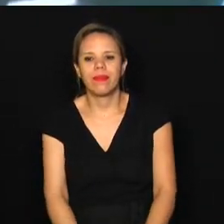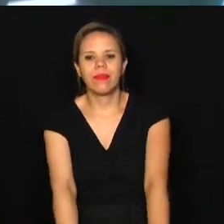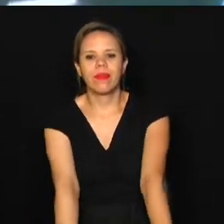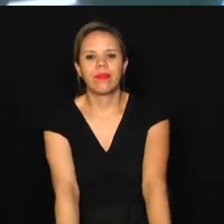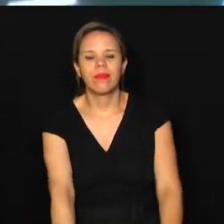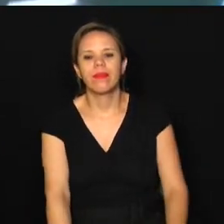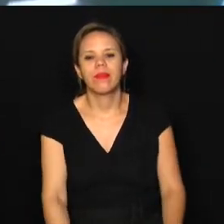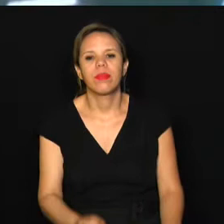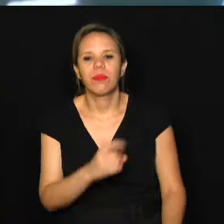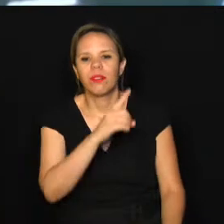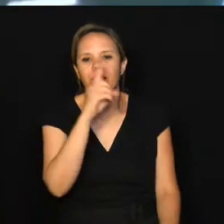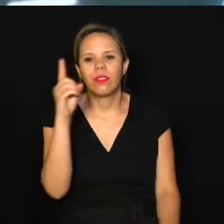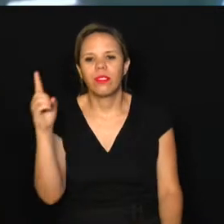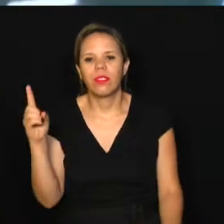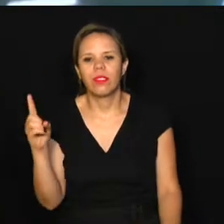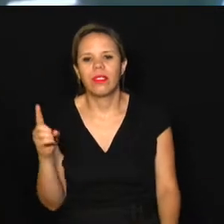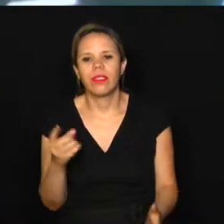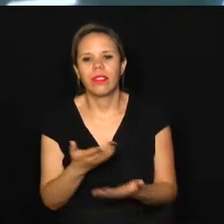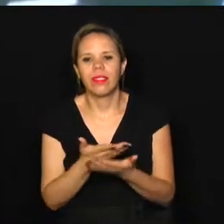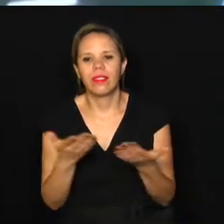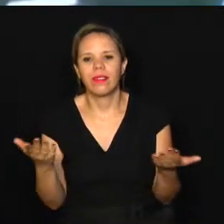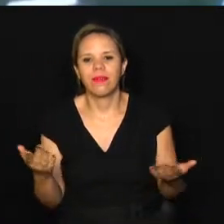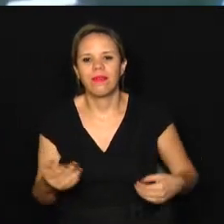Bom dia a todos.